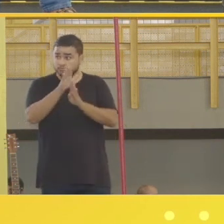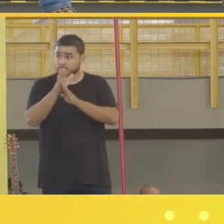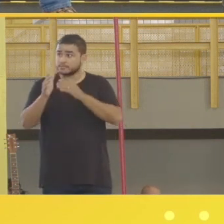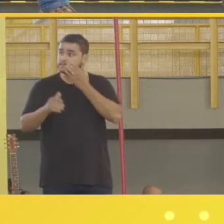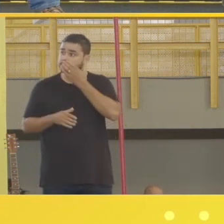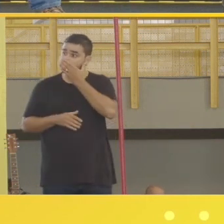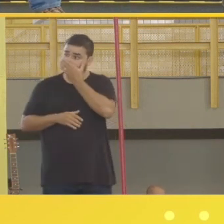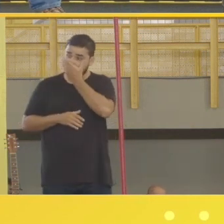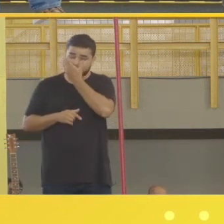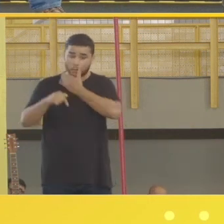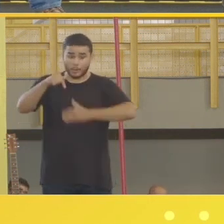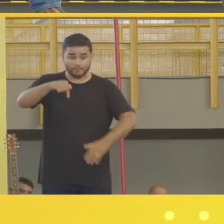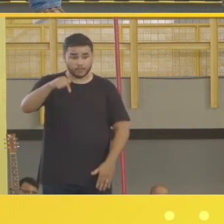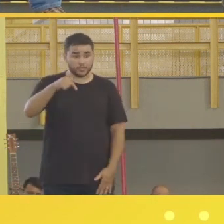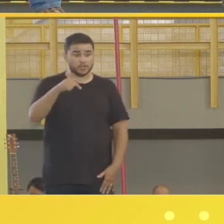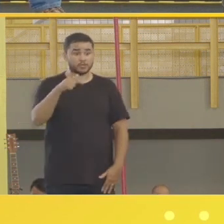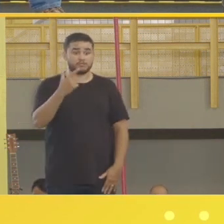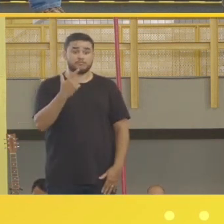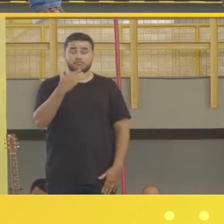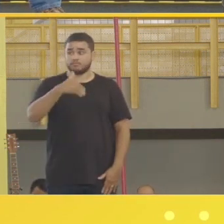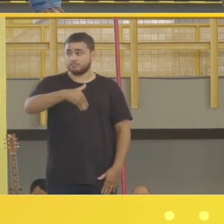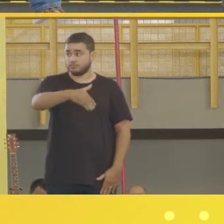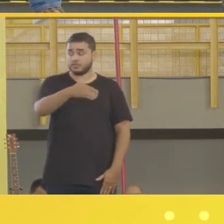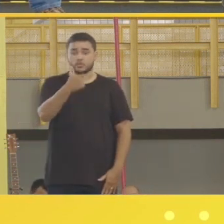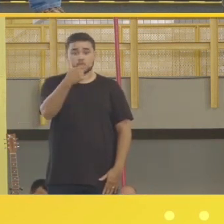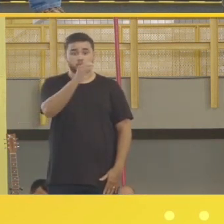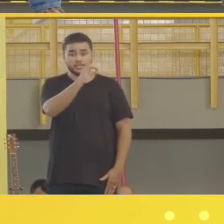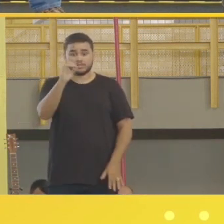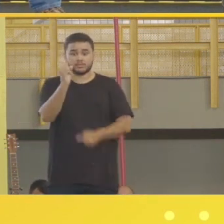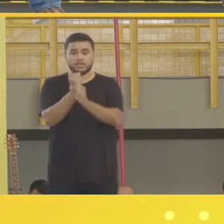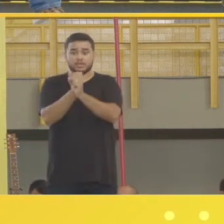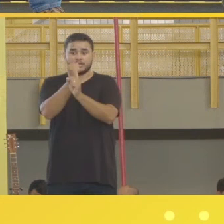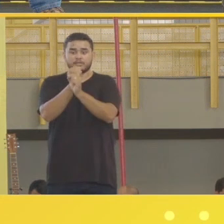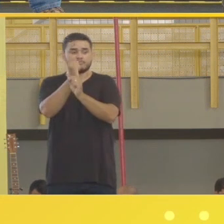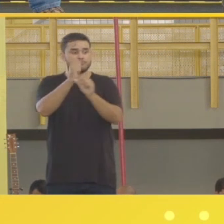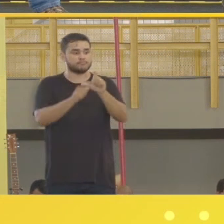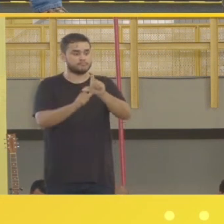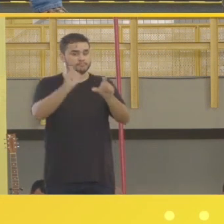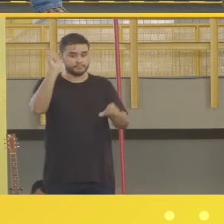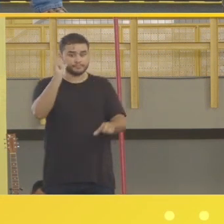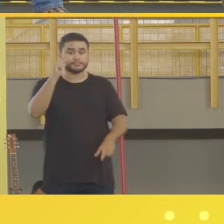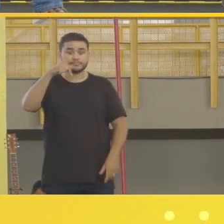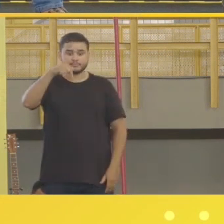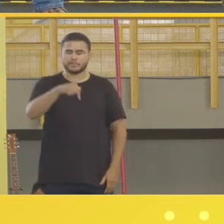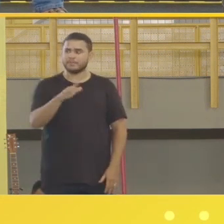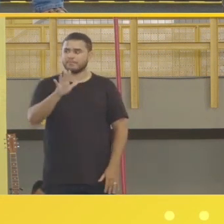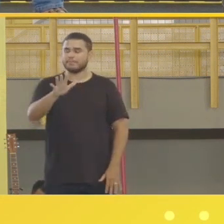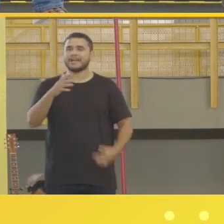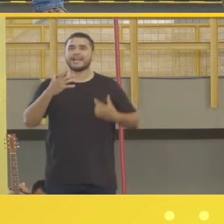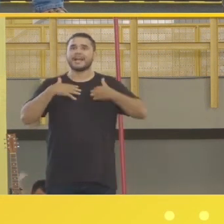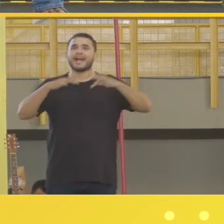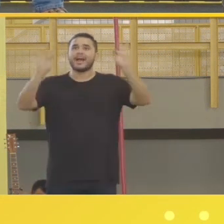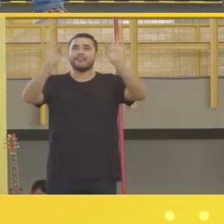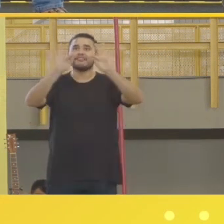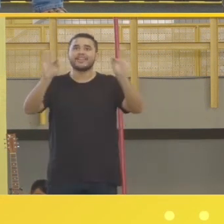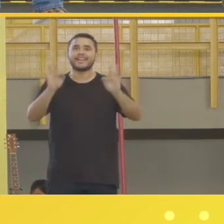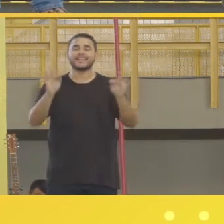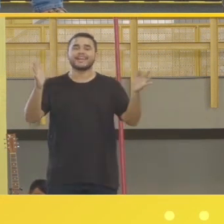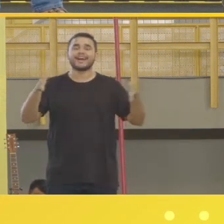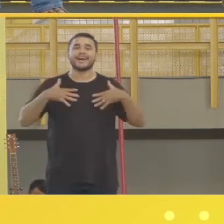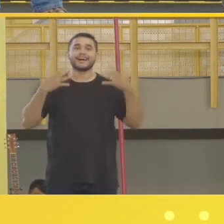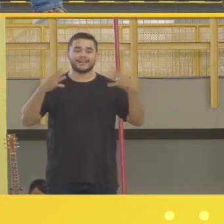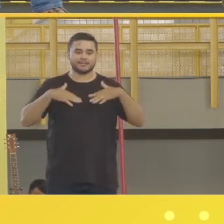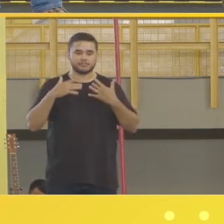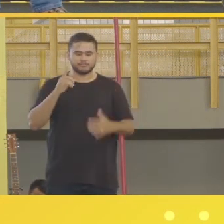estamos completando 200 anos de independência, mas não há muito a se comemorar. Infelizmente. Não